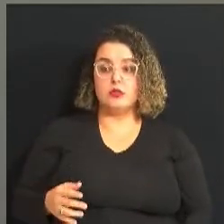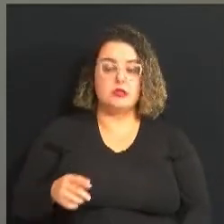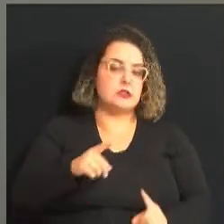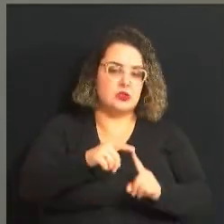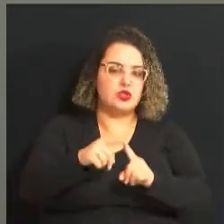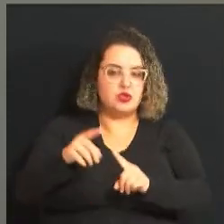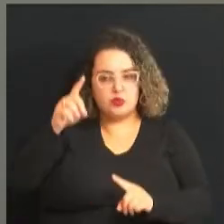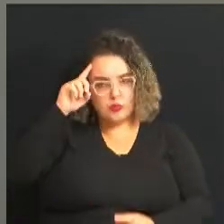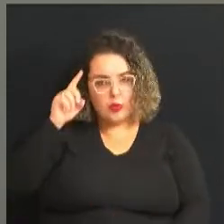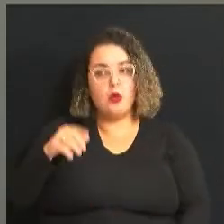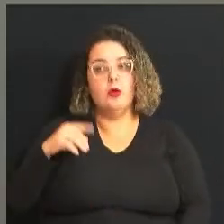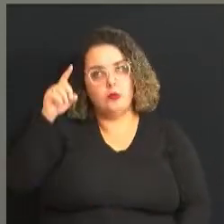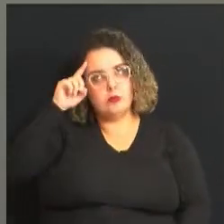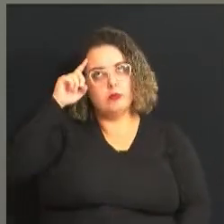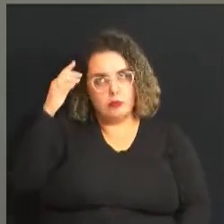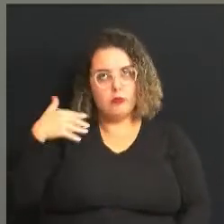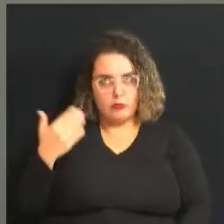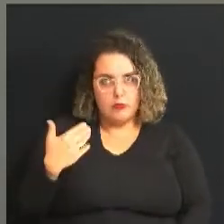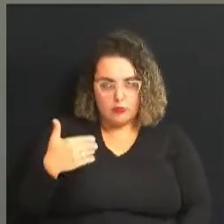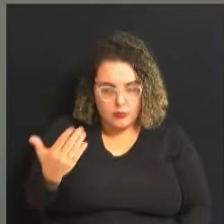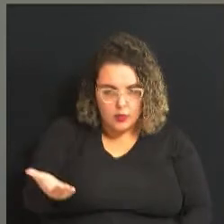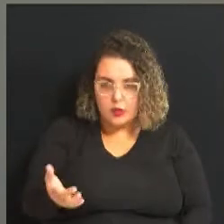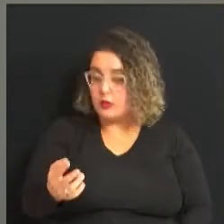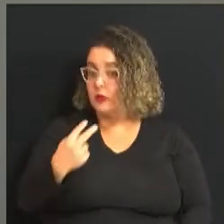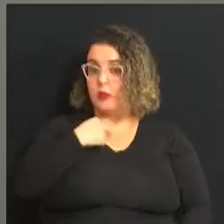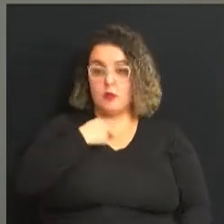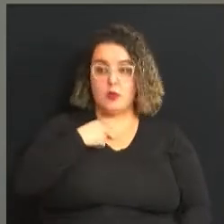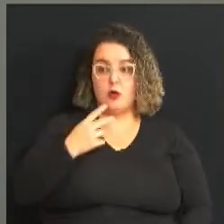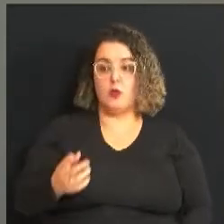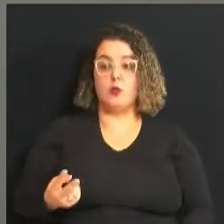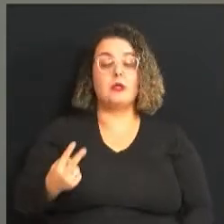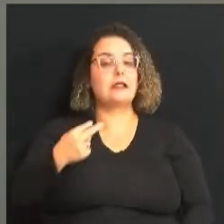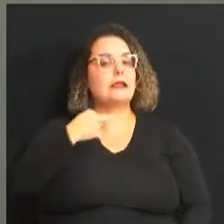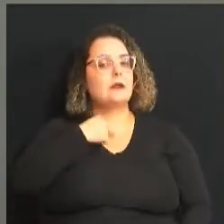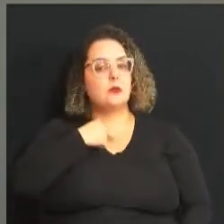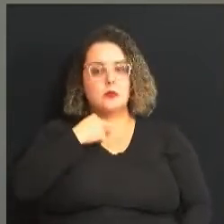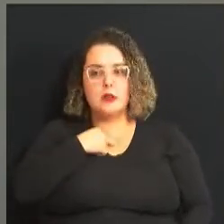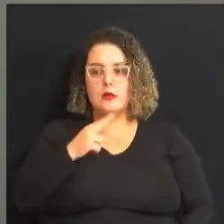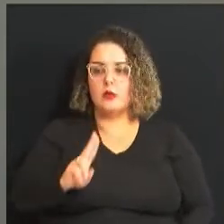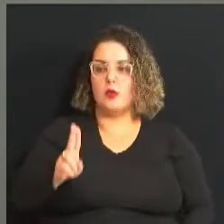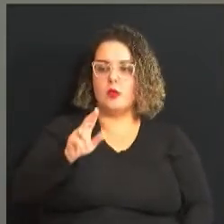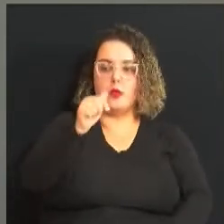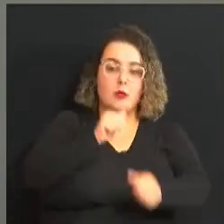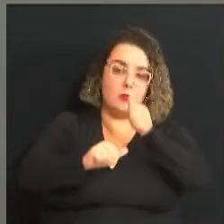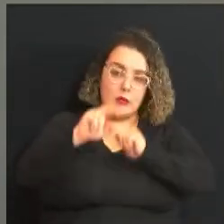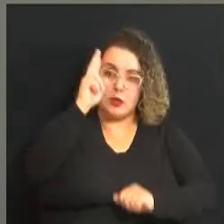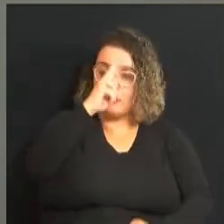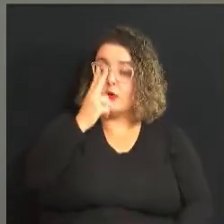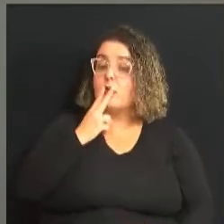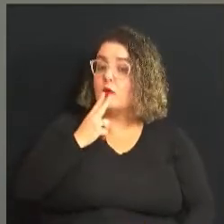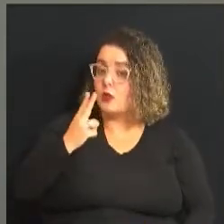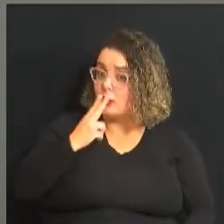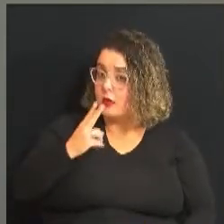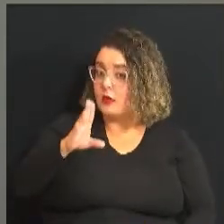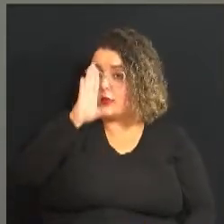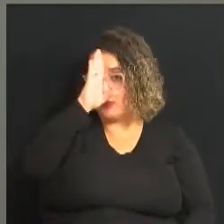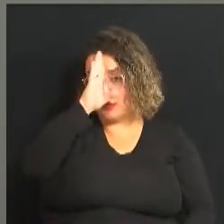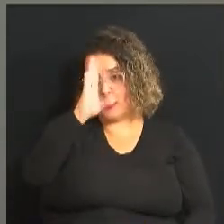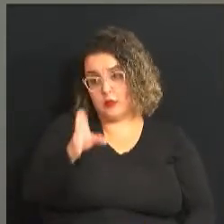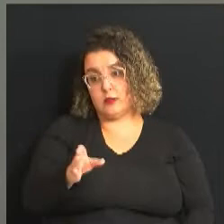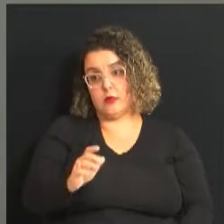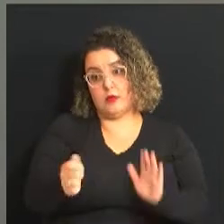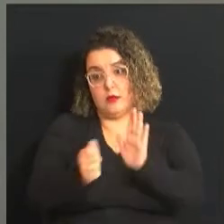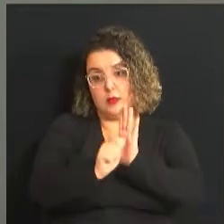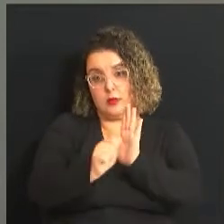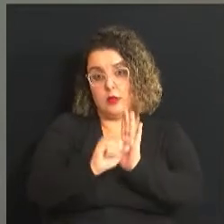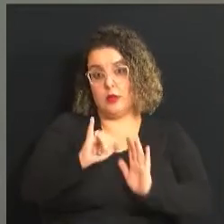os dias. O que realmente não deve usar é bebida alcoólica, tabagismo e principalmente drogas Doutor, e